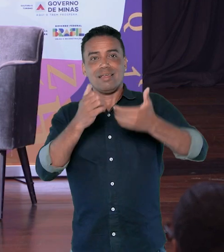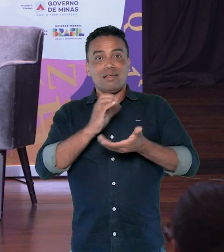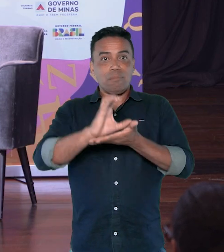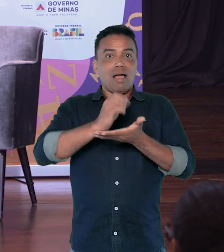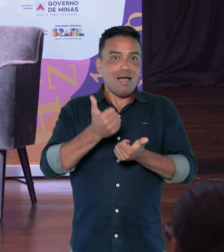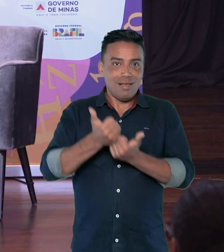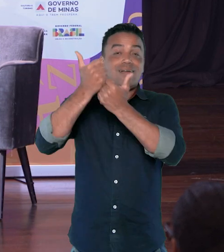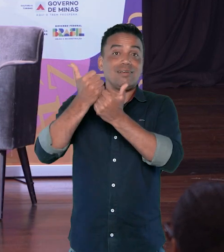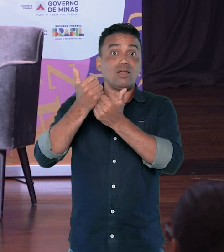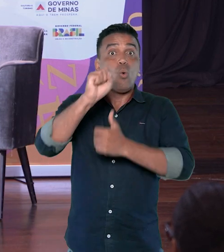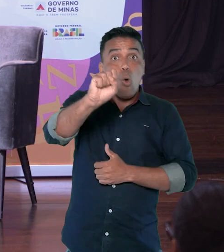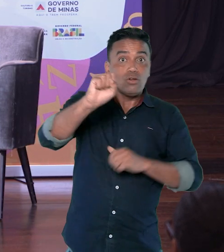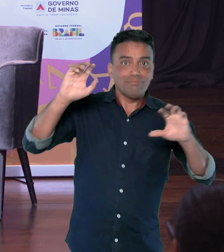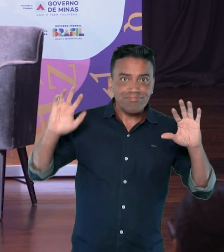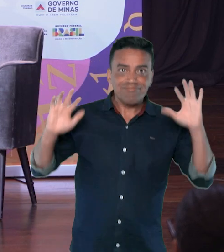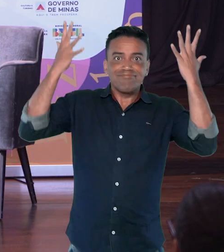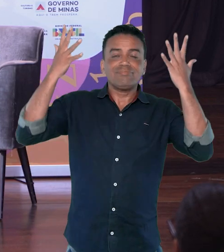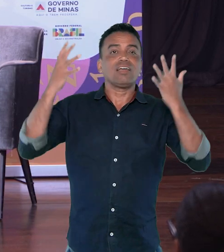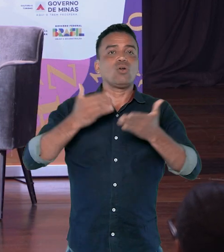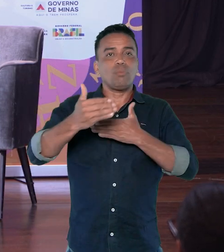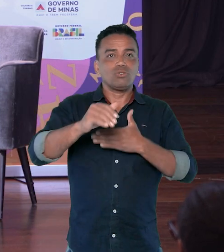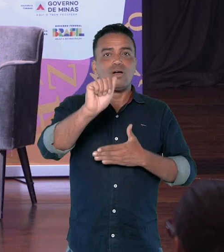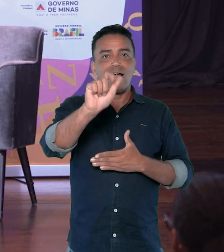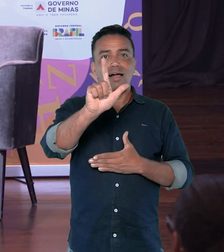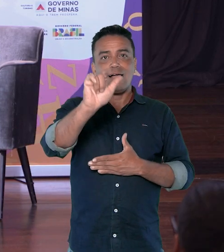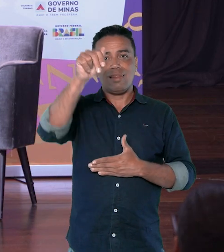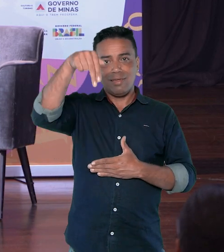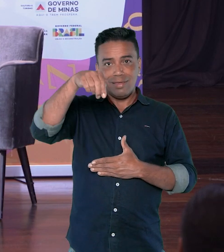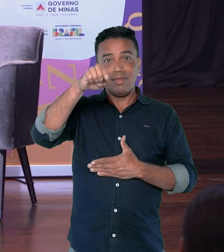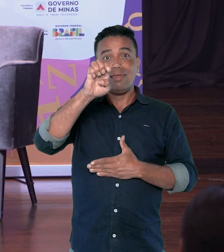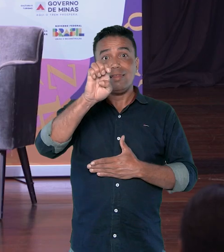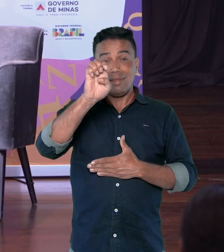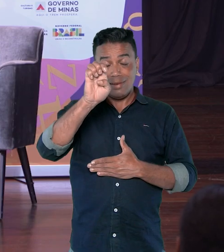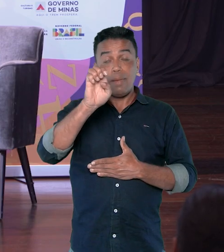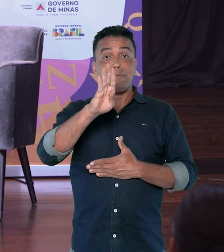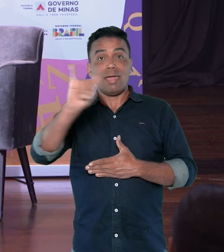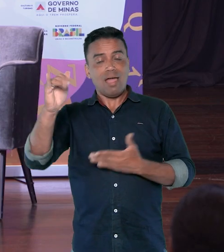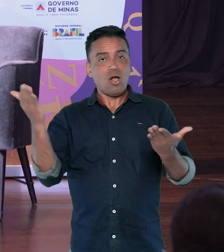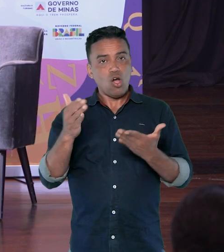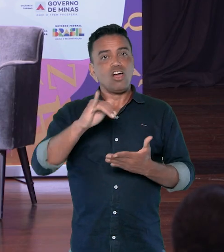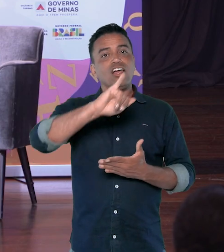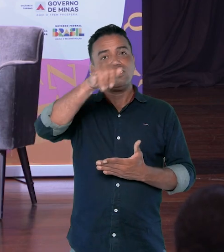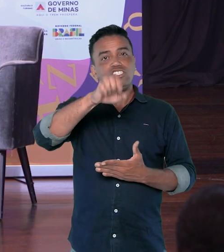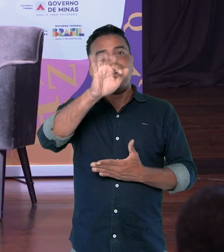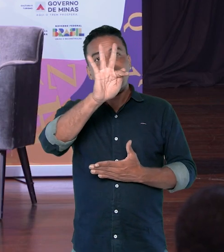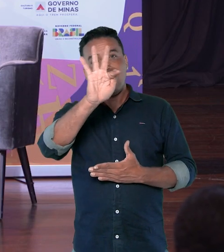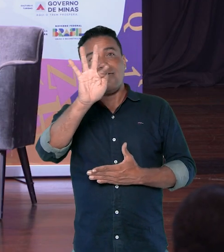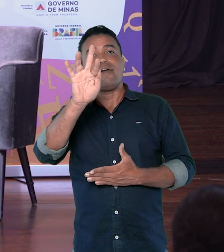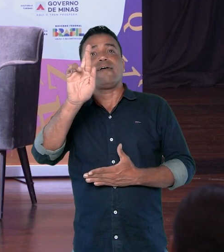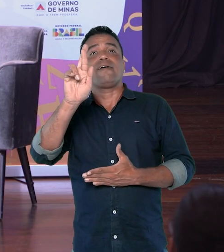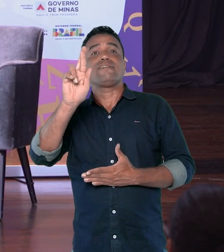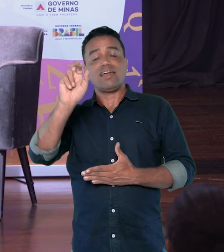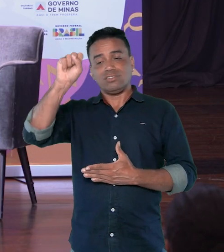eventos, nós vamos realizar 8 eventos. Começou com a Ari Ribeiro, da semana passada, agora é o Jefferson. Mas vem aí semana que vem Cidinha